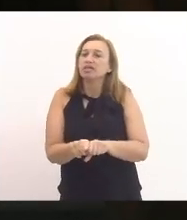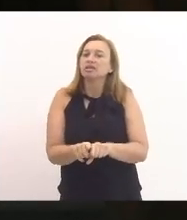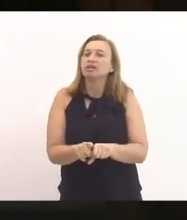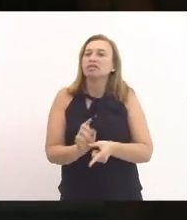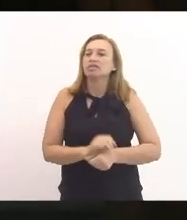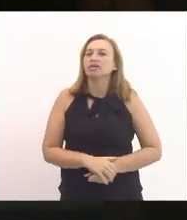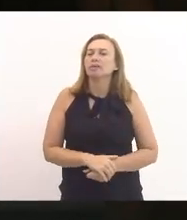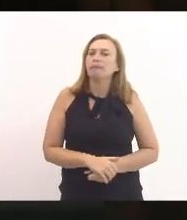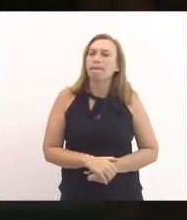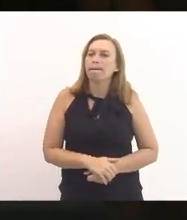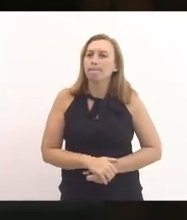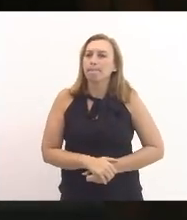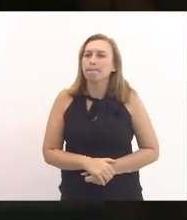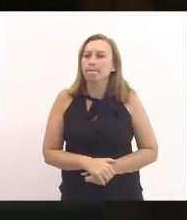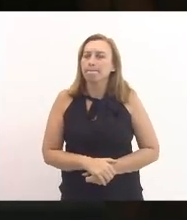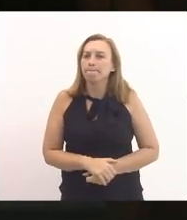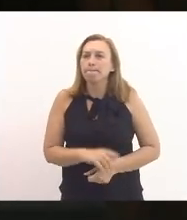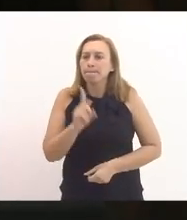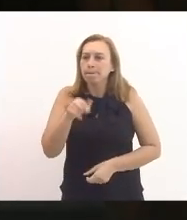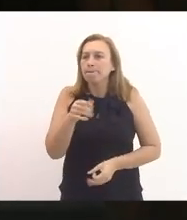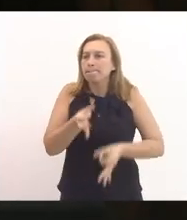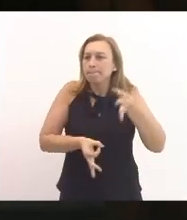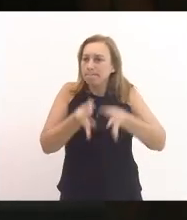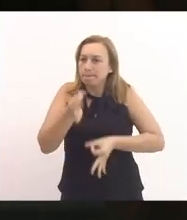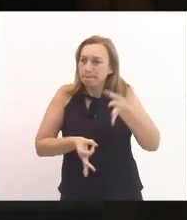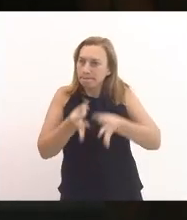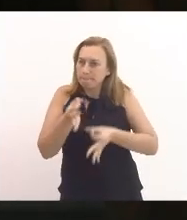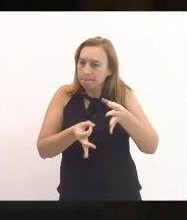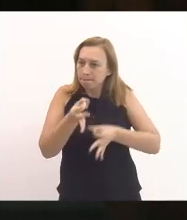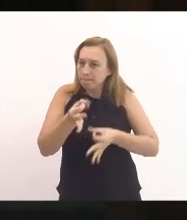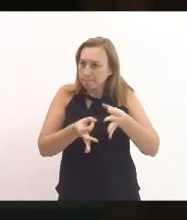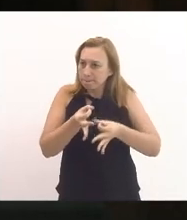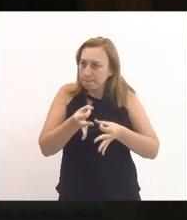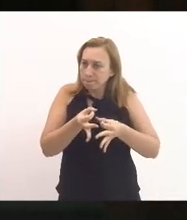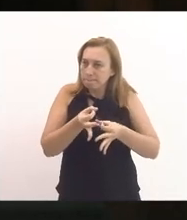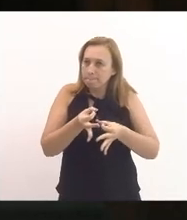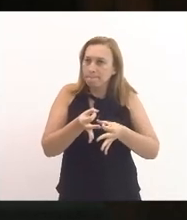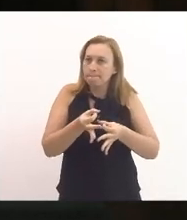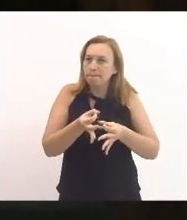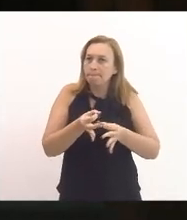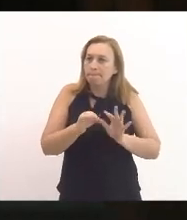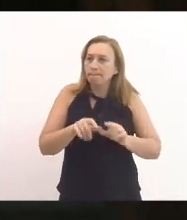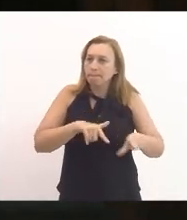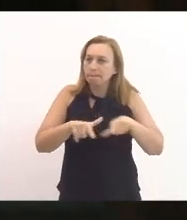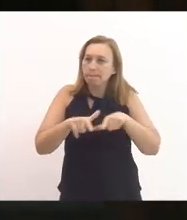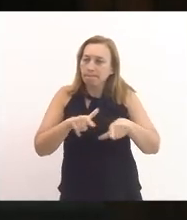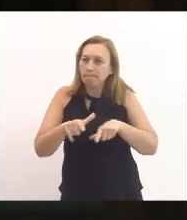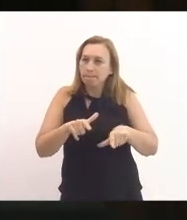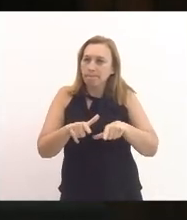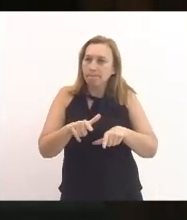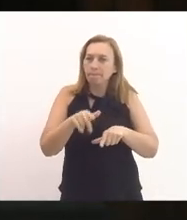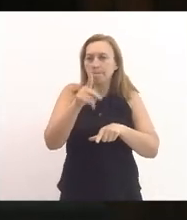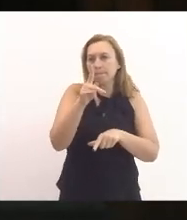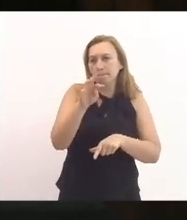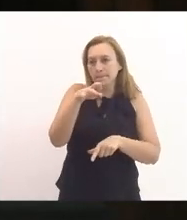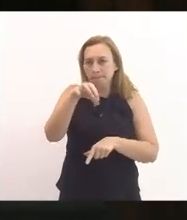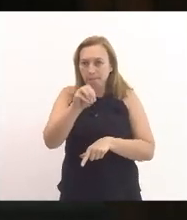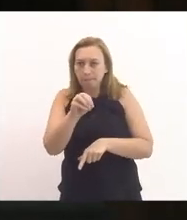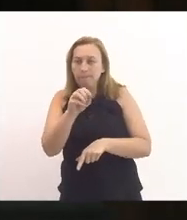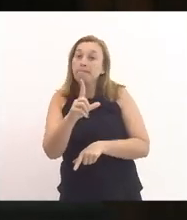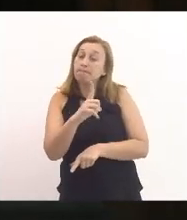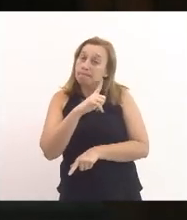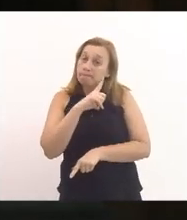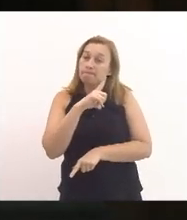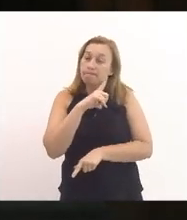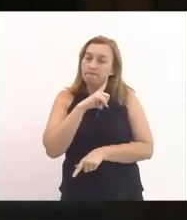deputados é é uma é uma justiça para a função que efetivamente o perito papiloscopista exerce ele